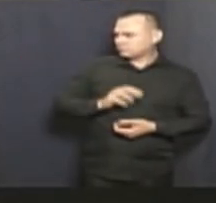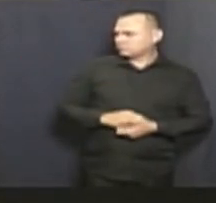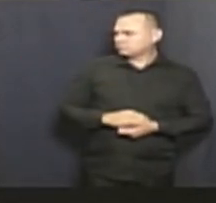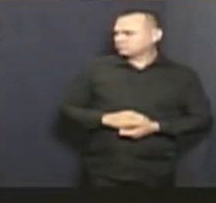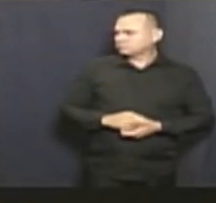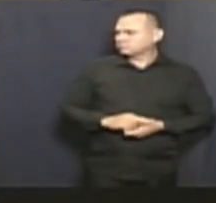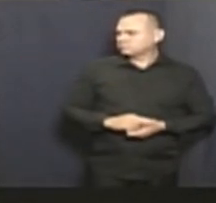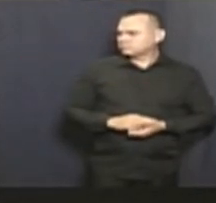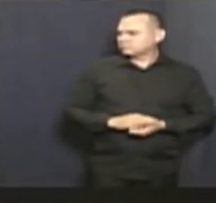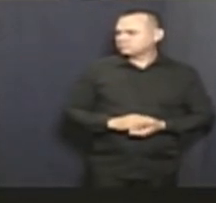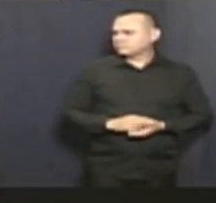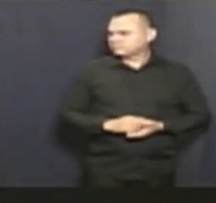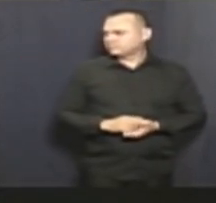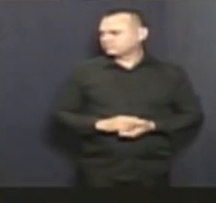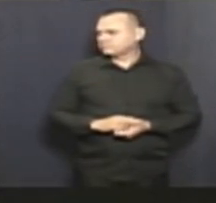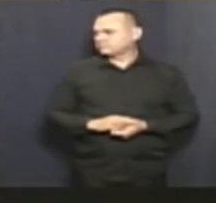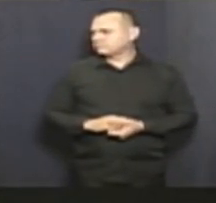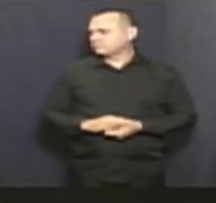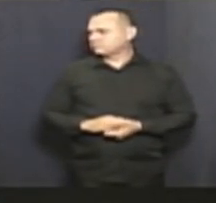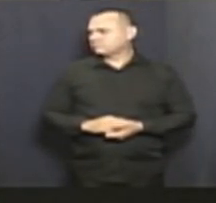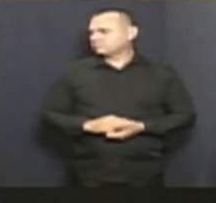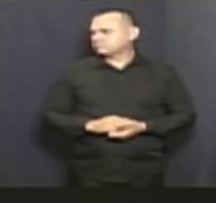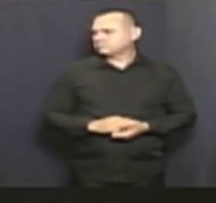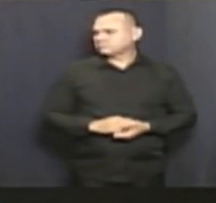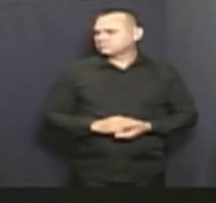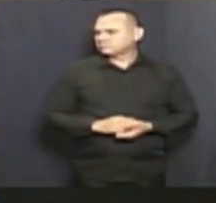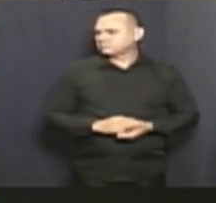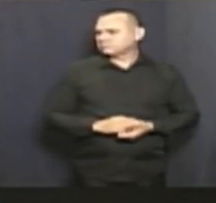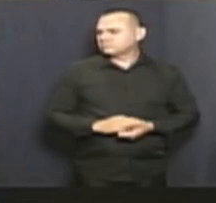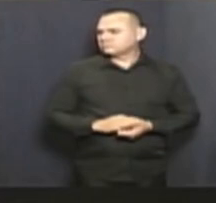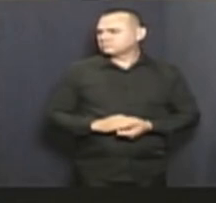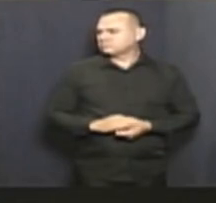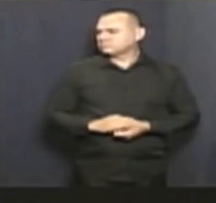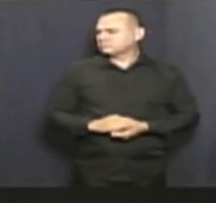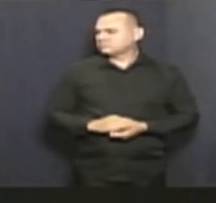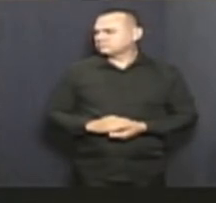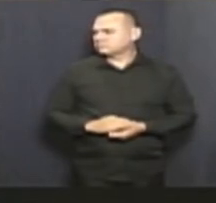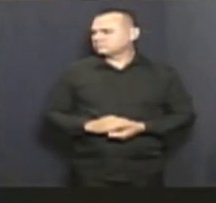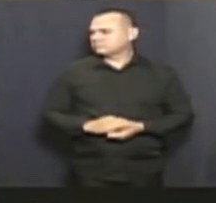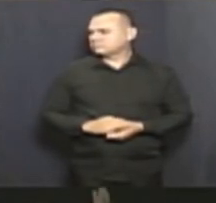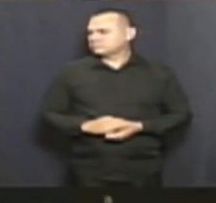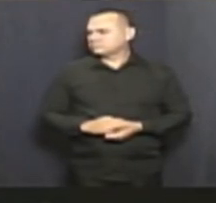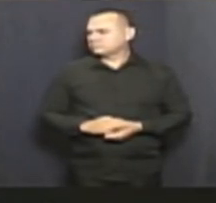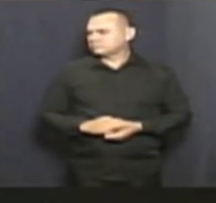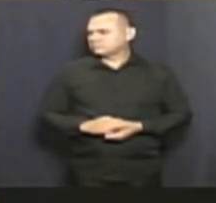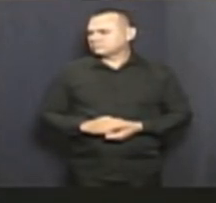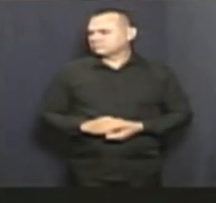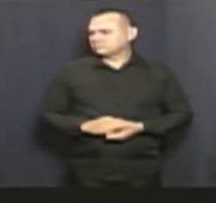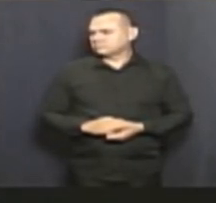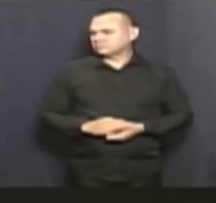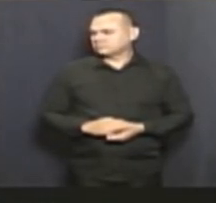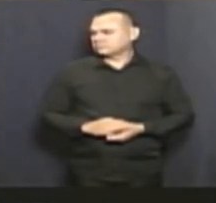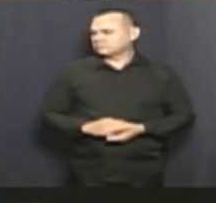por isso não eu gostaria de estar falando duas vezes assim como